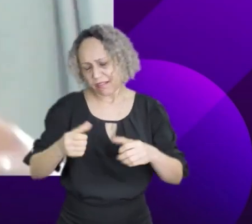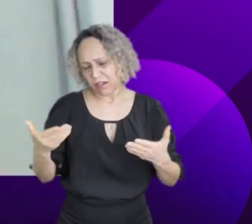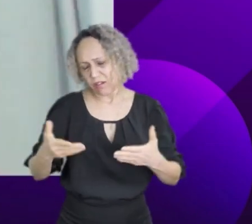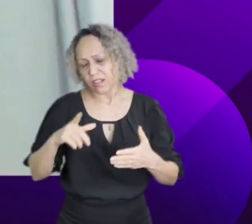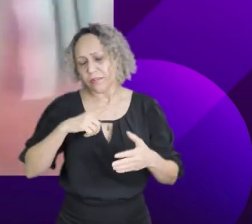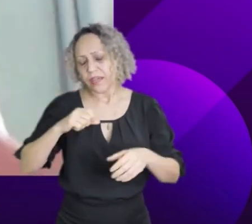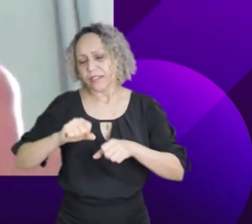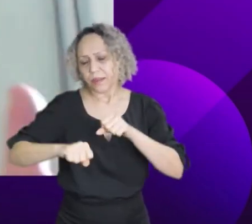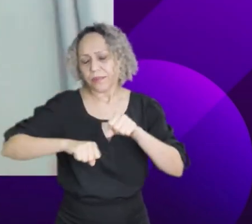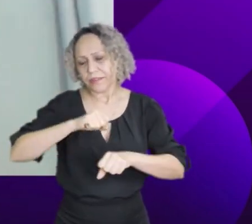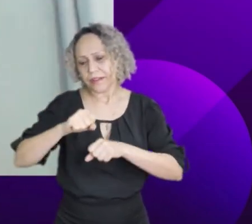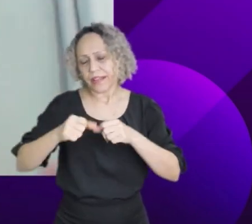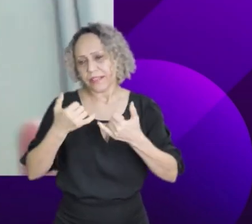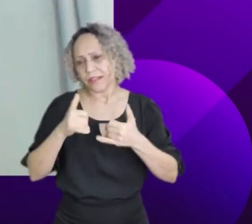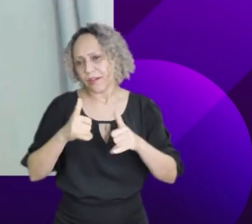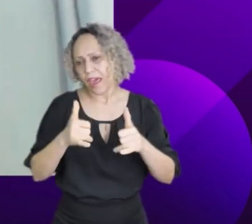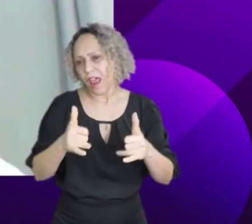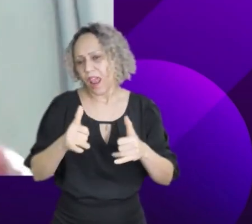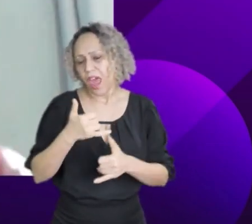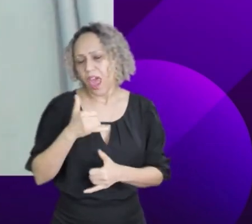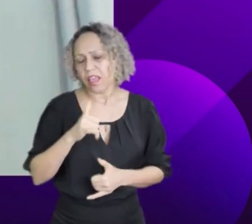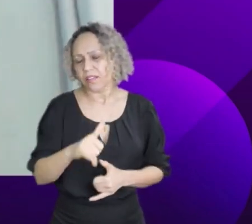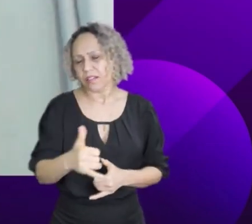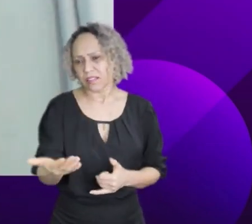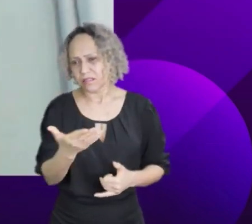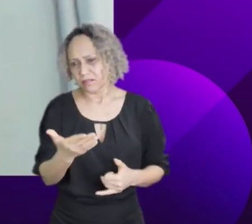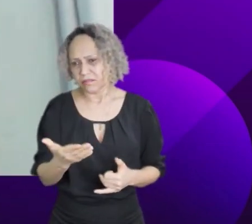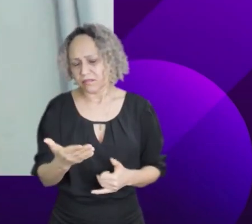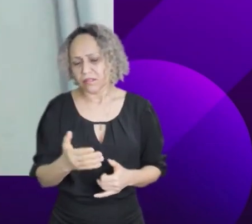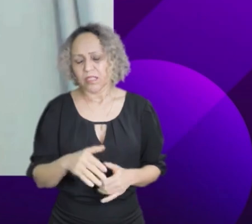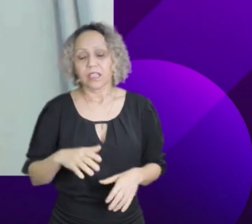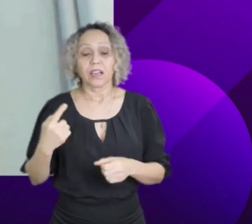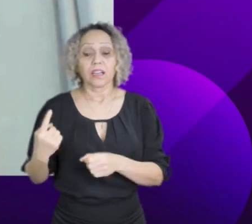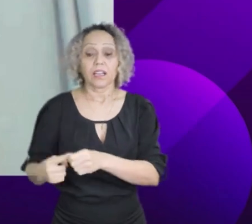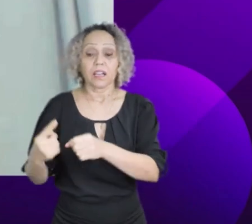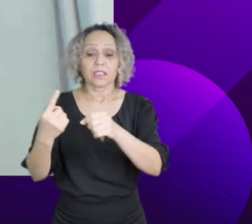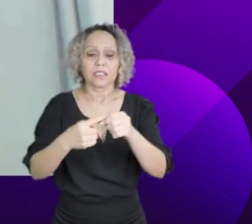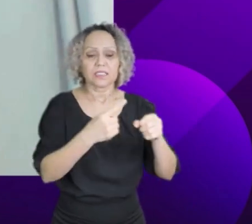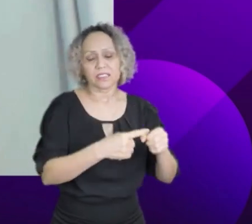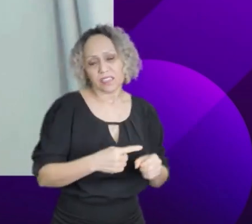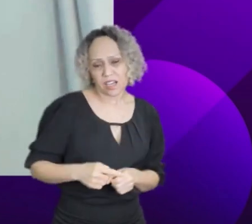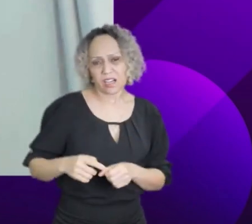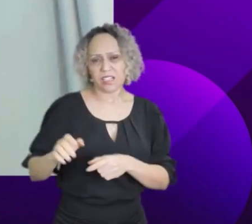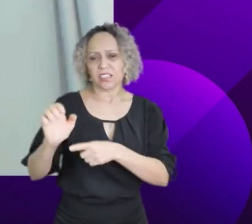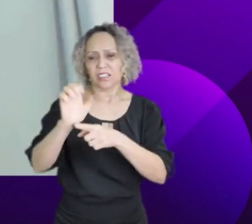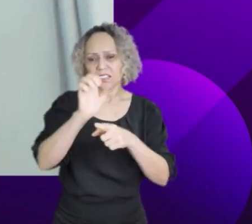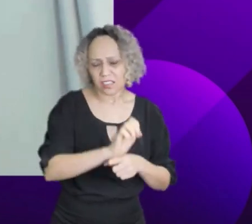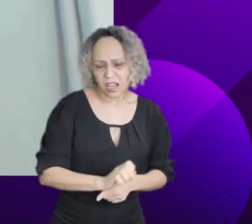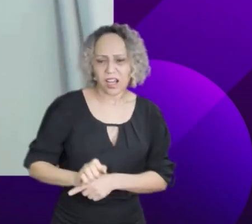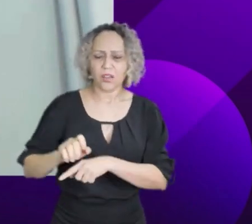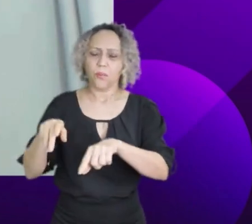Então, cada local vai fazendo a sua legislação específica.